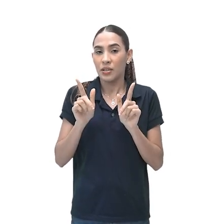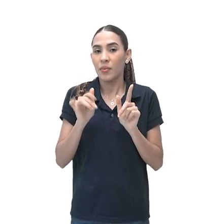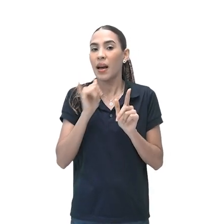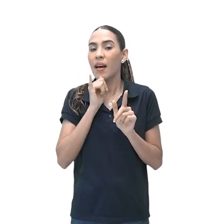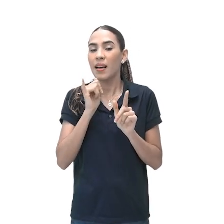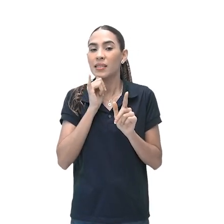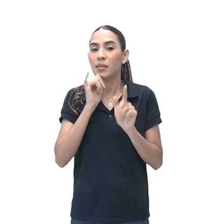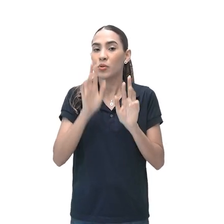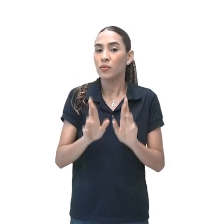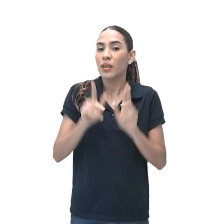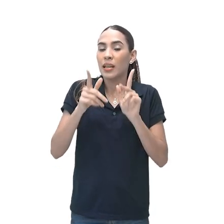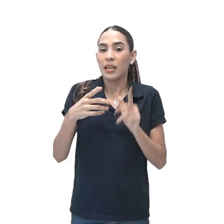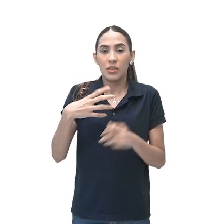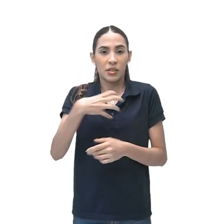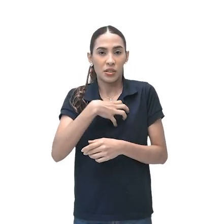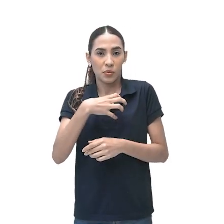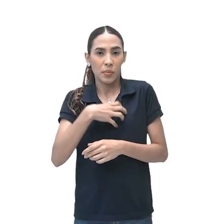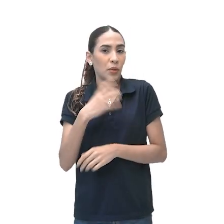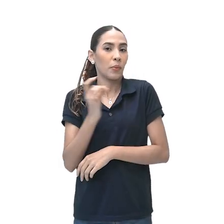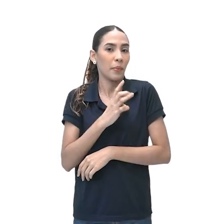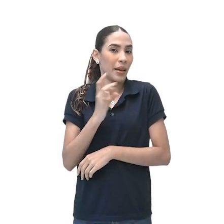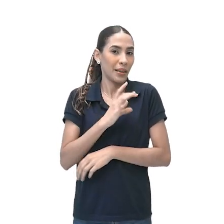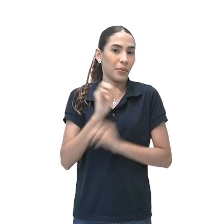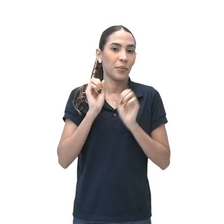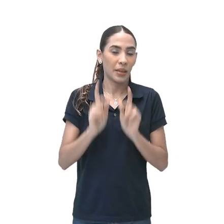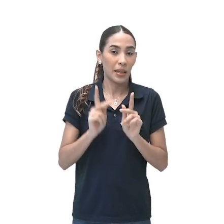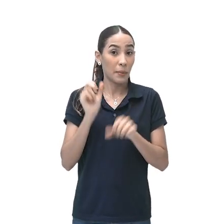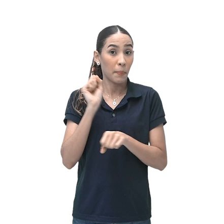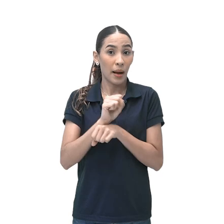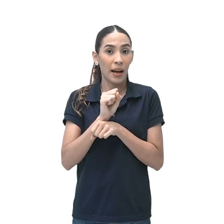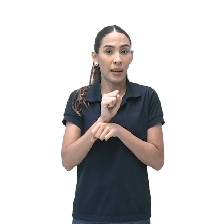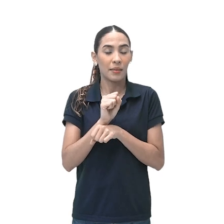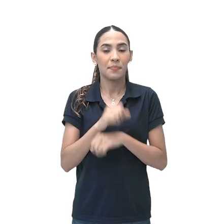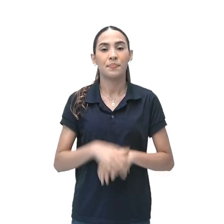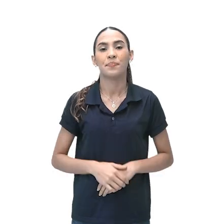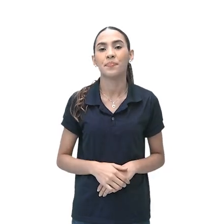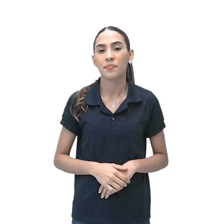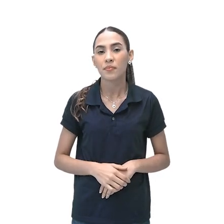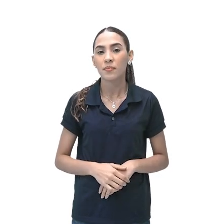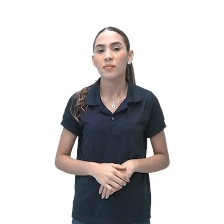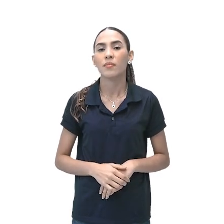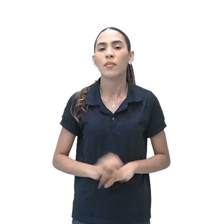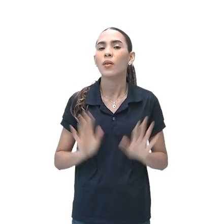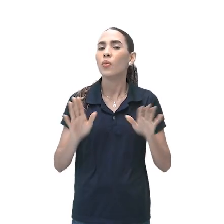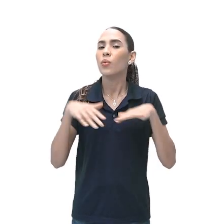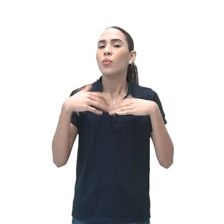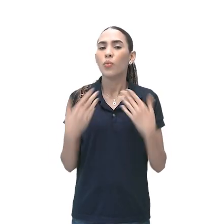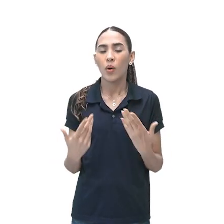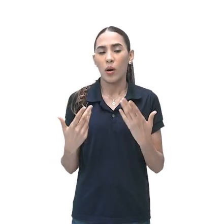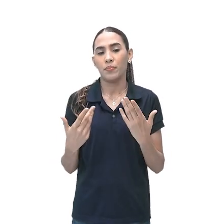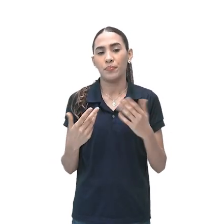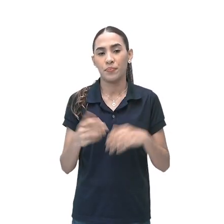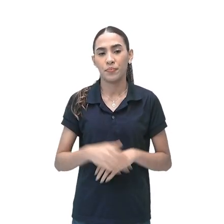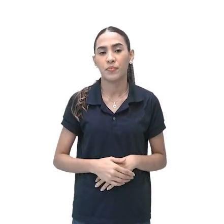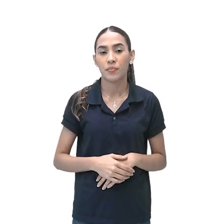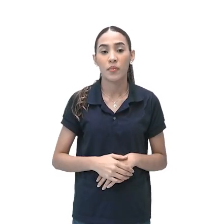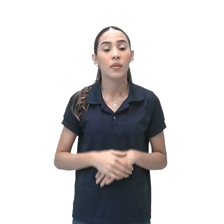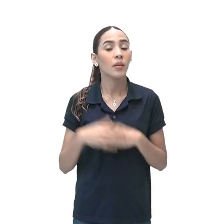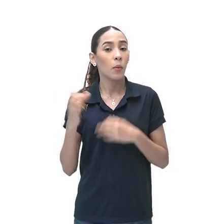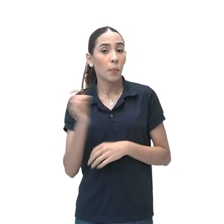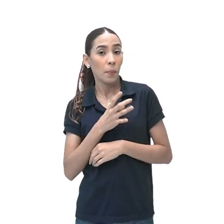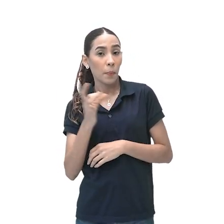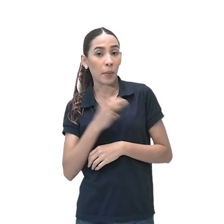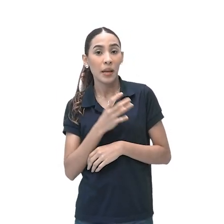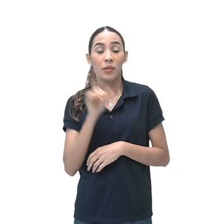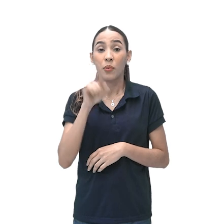a esse sentimento de medo, certo? Que paralisa. E que oposição é essa? Olha só, esse medo, ele